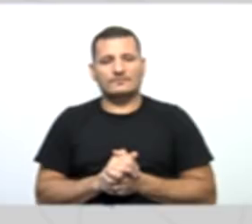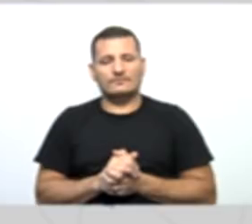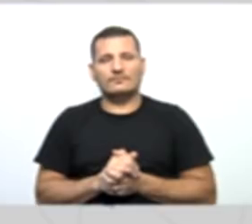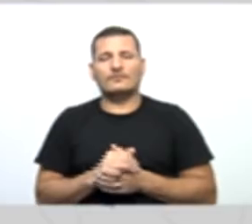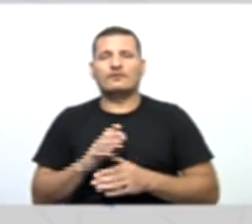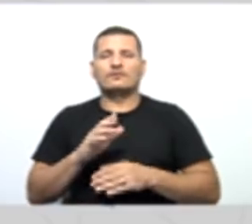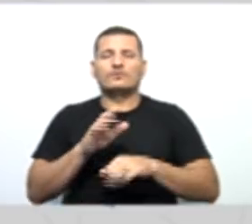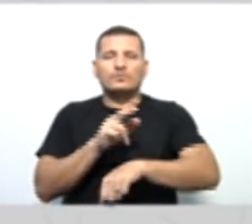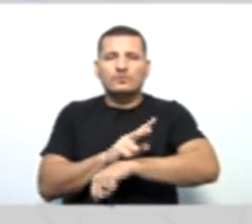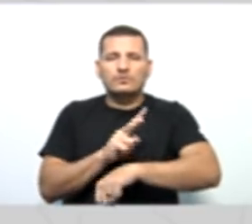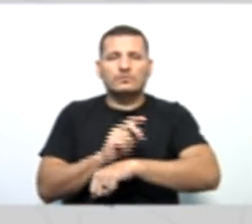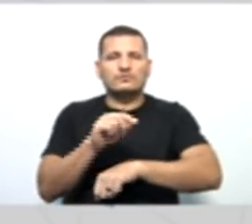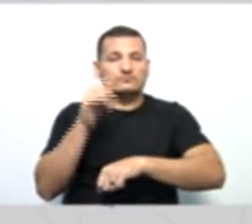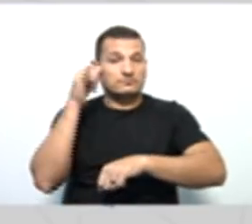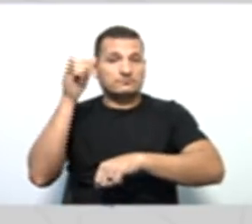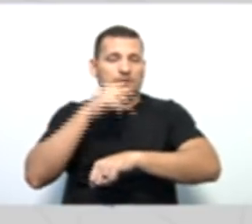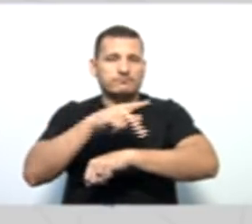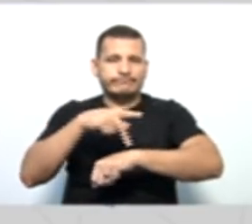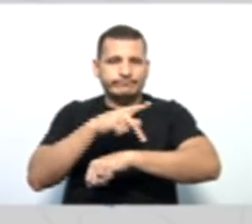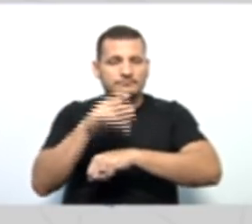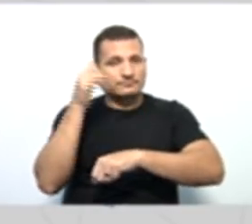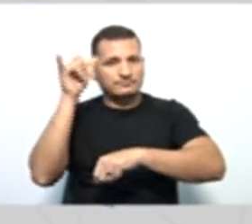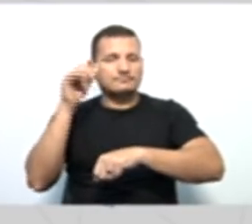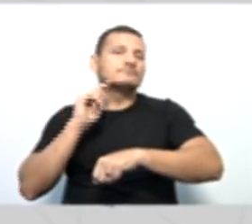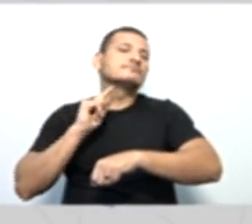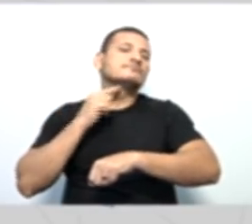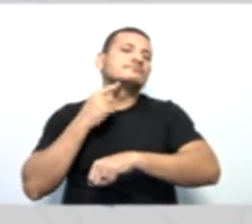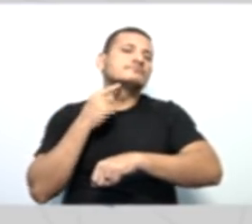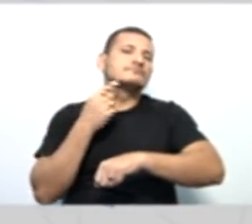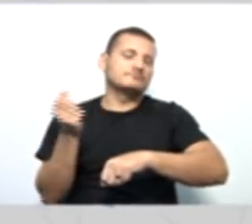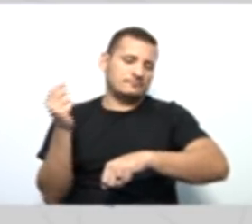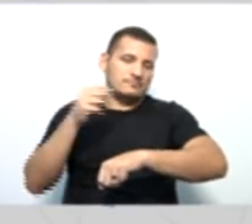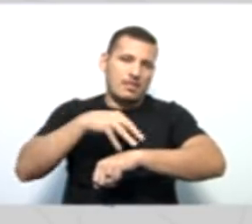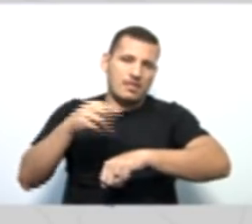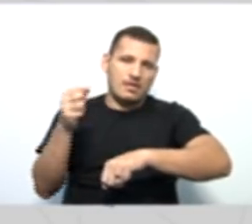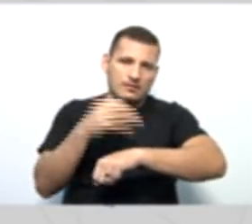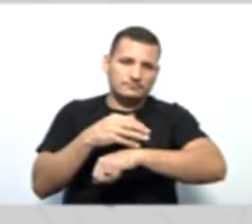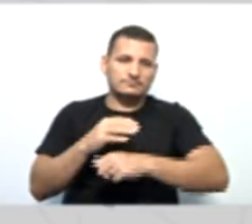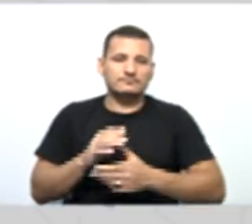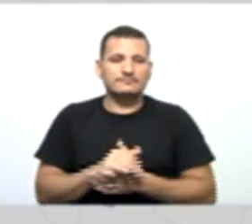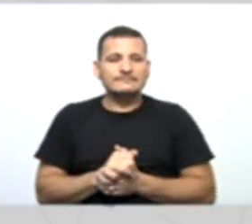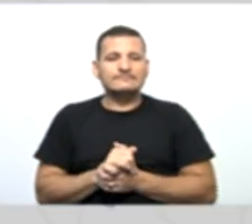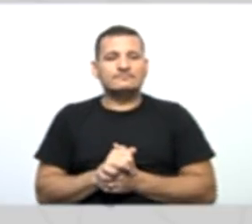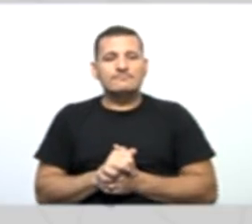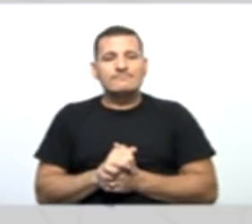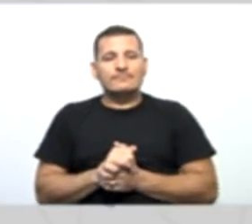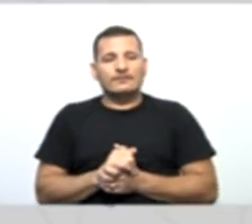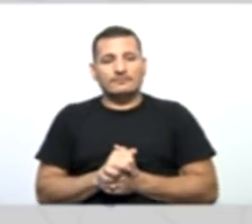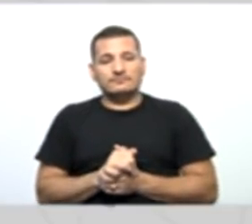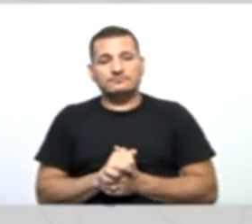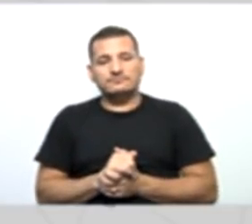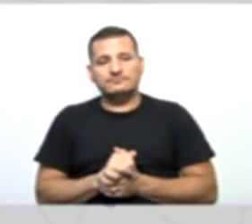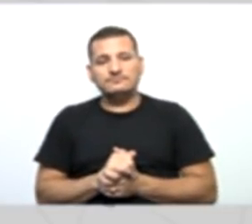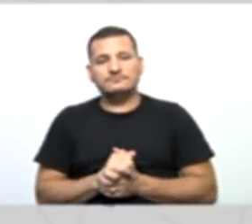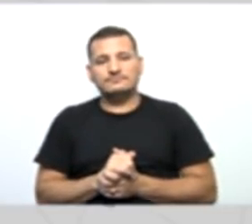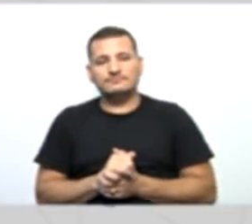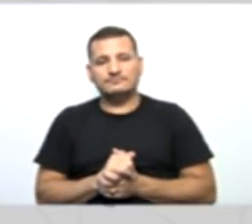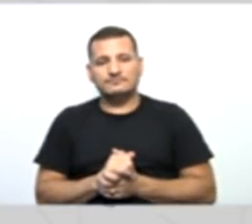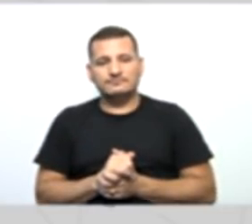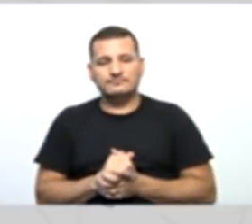infeccionar, sempre cuidando para não sujar, não é? Ah, ferimento leve ou superficial, então. Não tentar